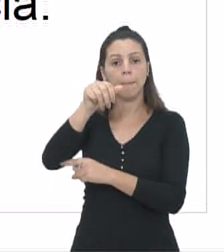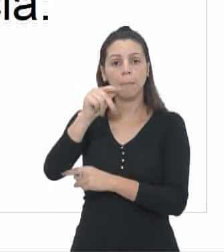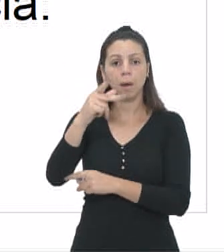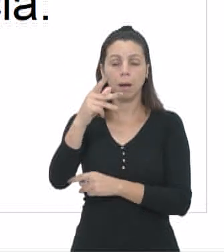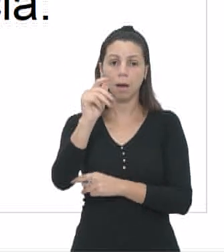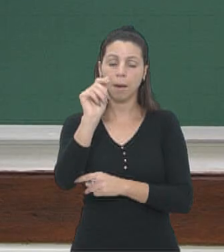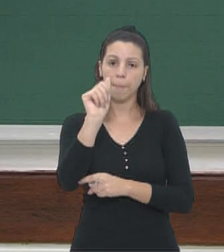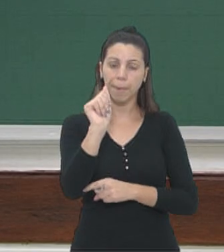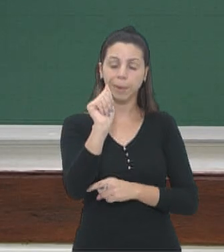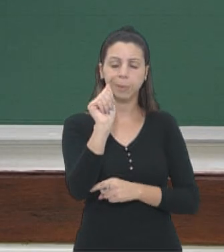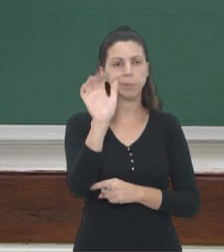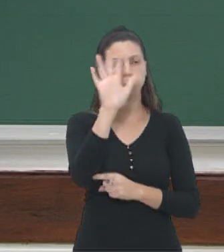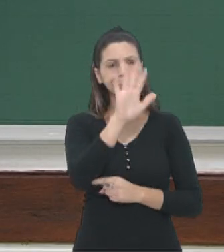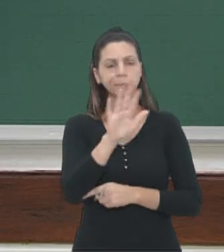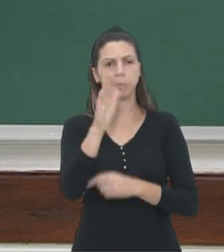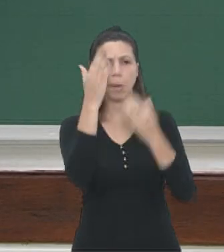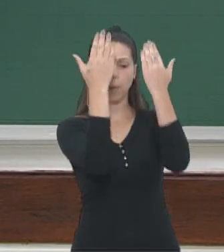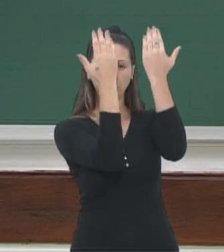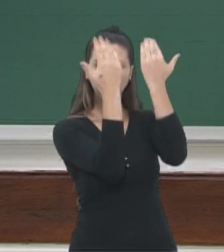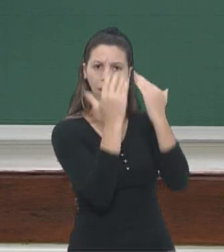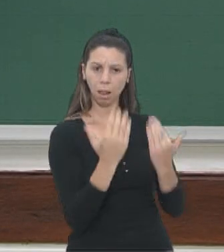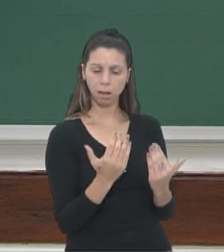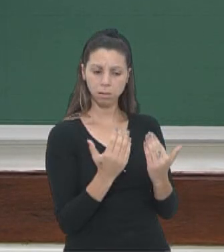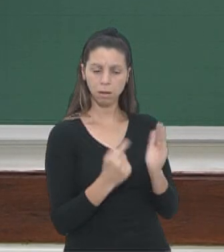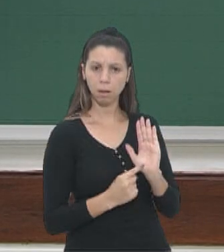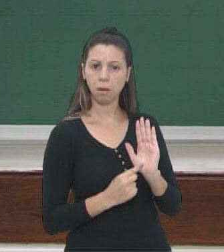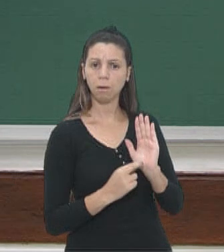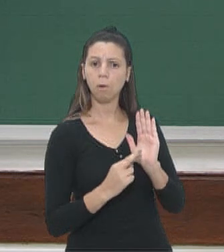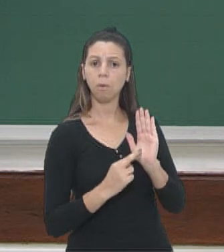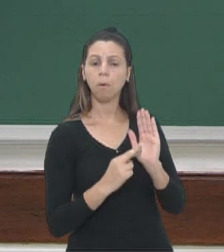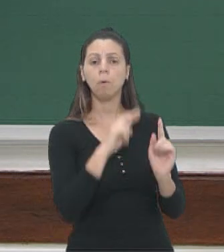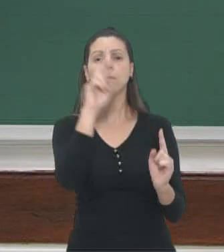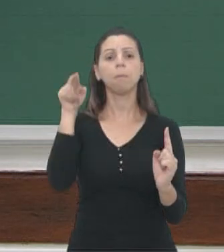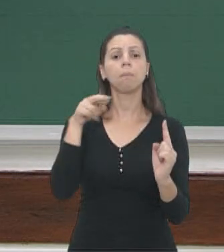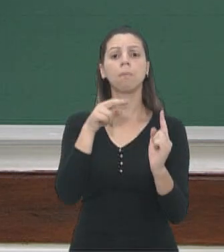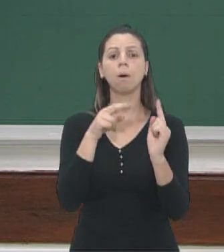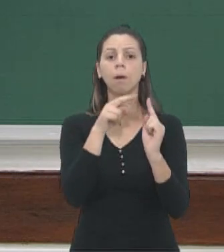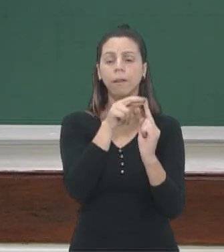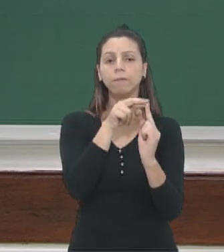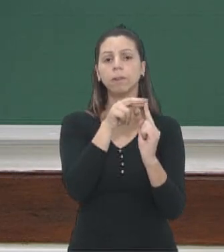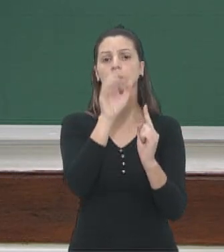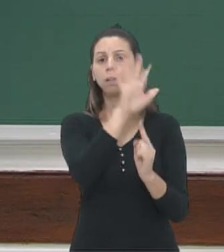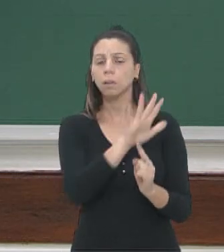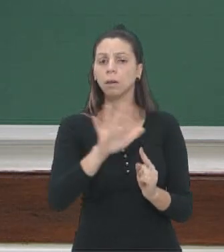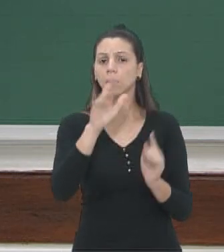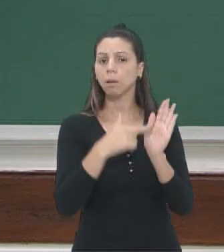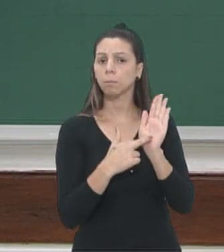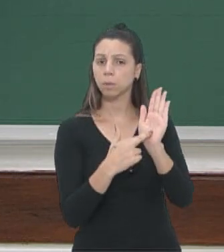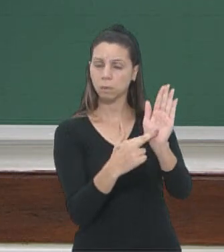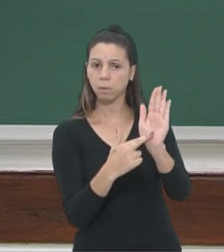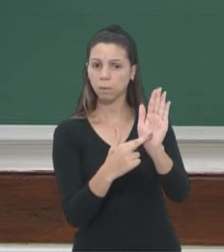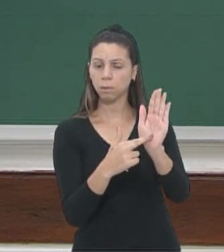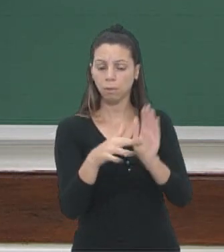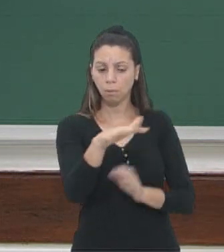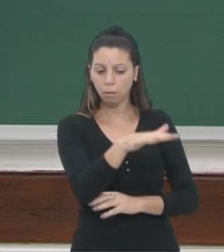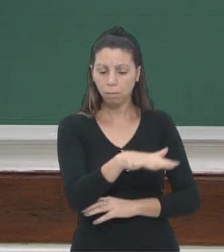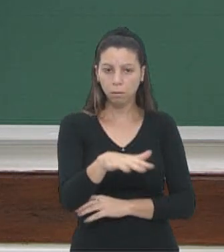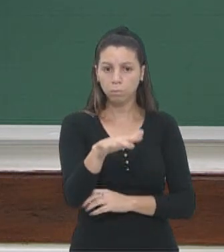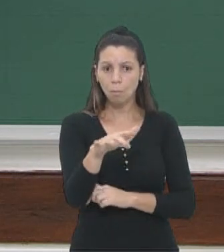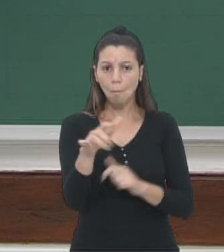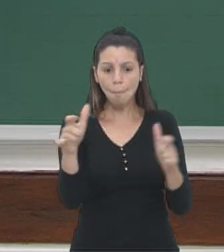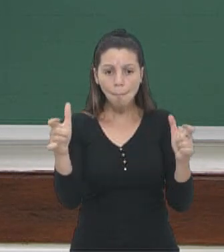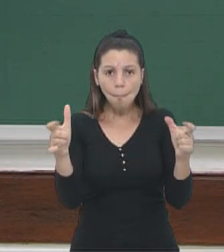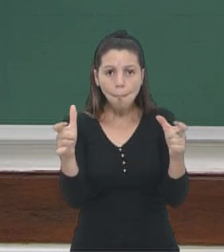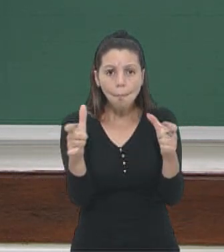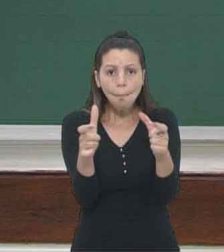nós estamos analisando uma representação da superfície terrestre, nós estamos vendo uma determinada área que foi reduzida